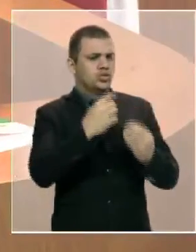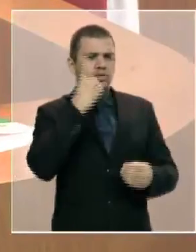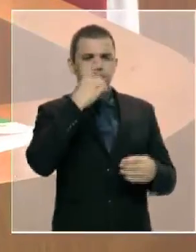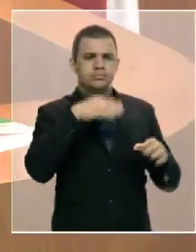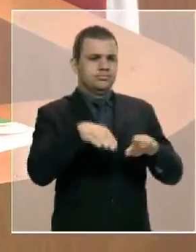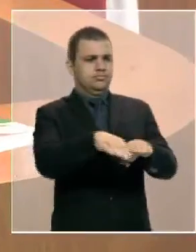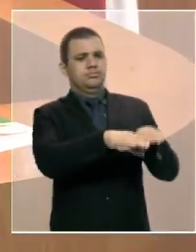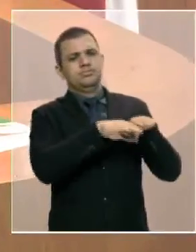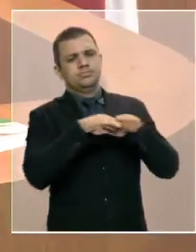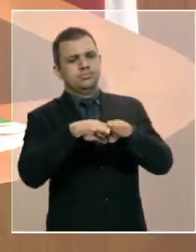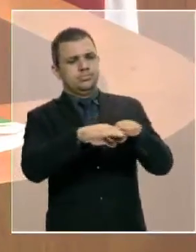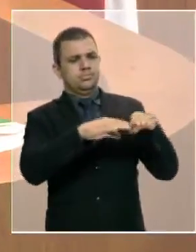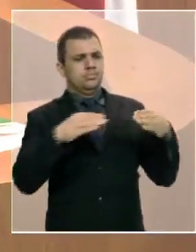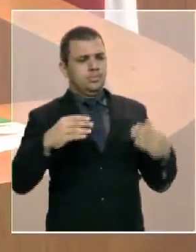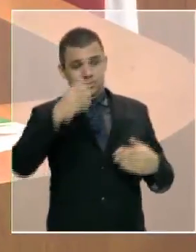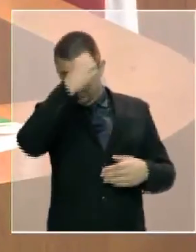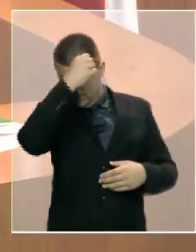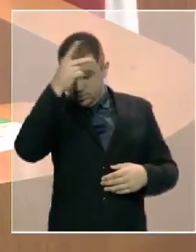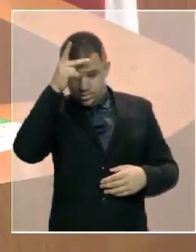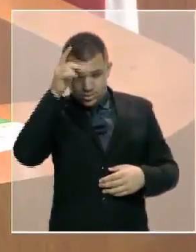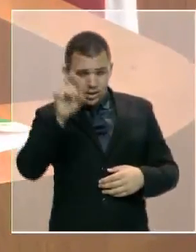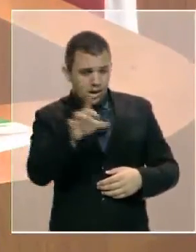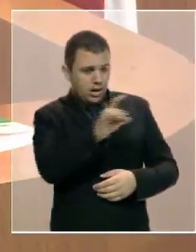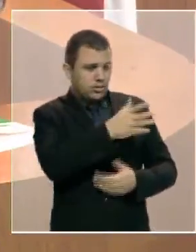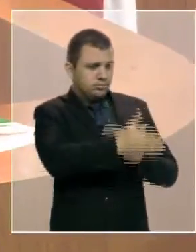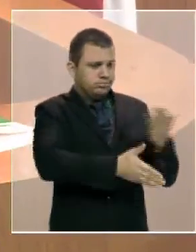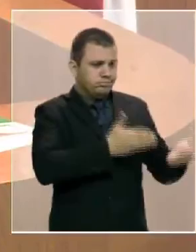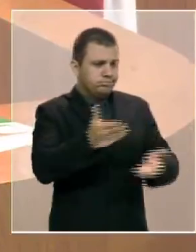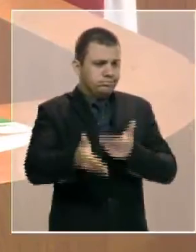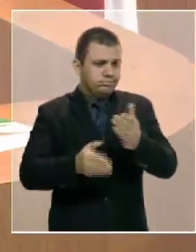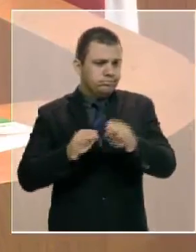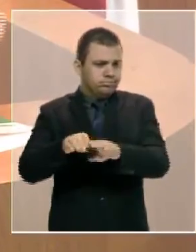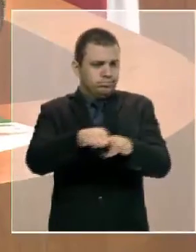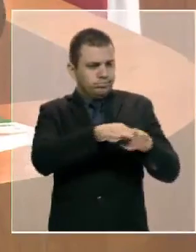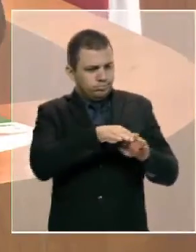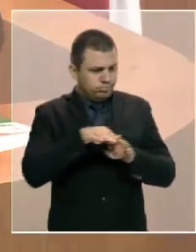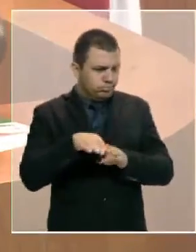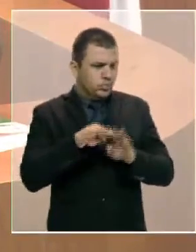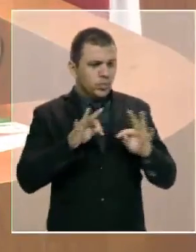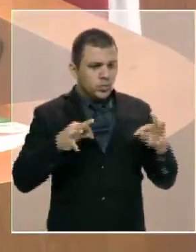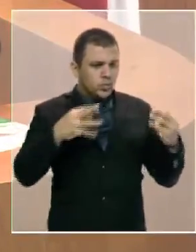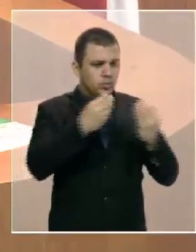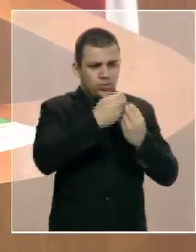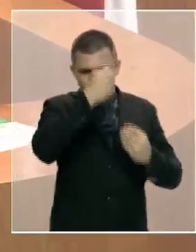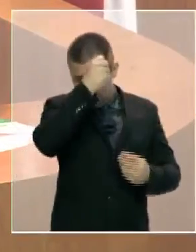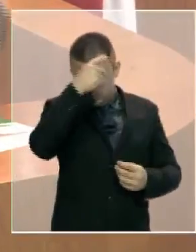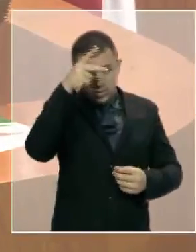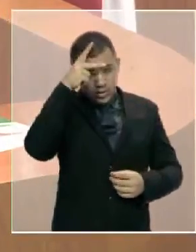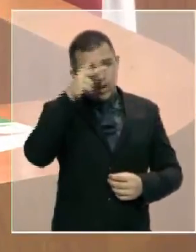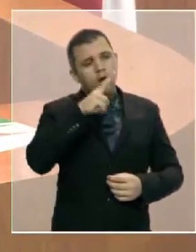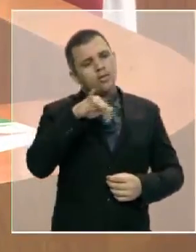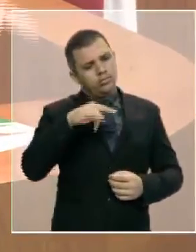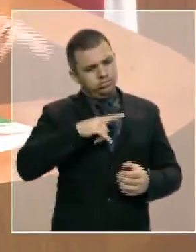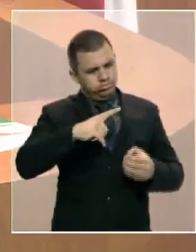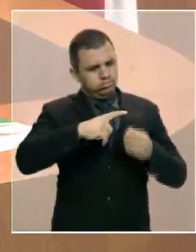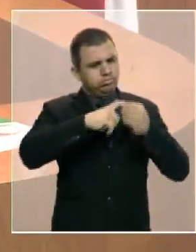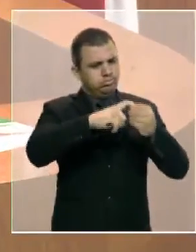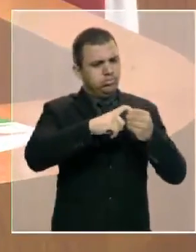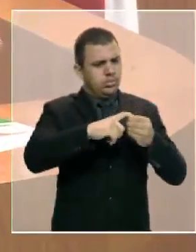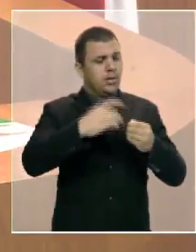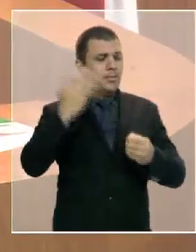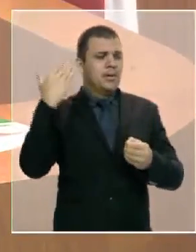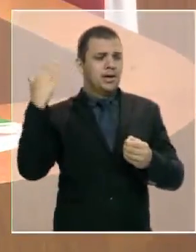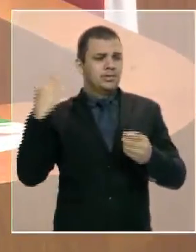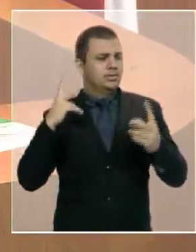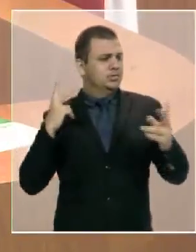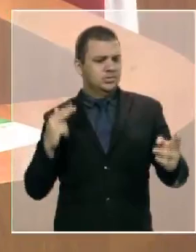as prefeituras iam ser tratadas de forma igual, todos os prefeitos iam receber convênios, diferentemente do passado, todos os